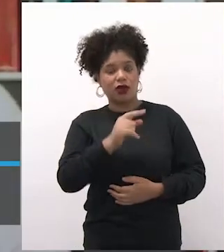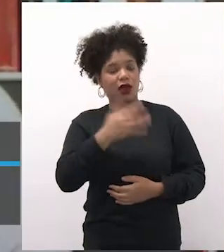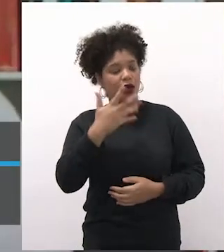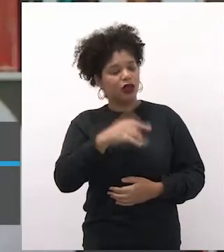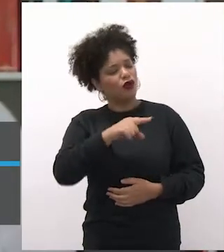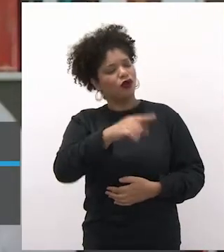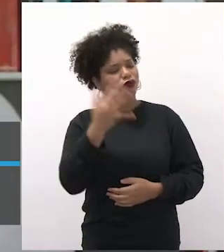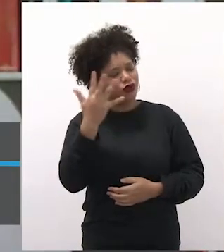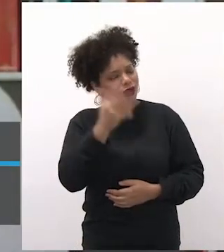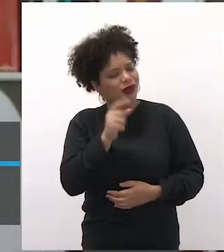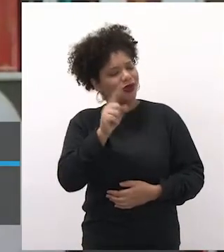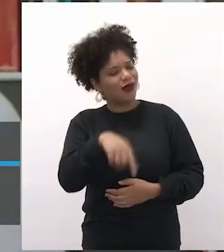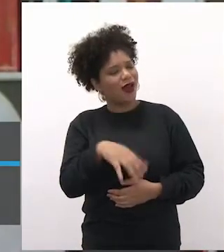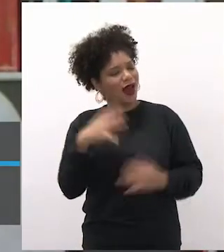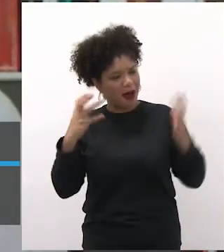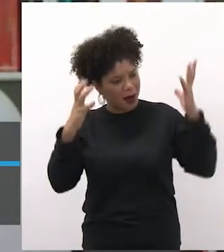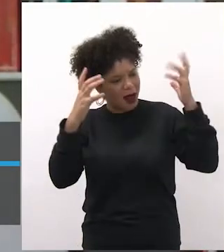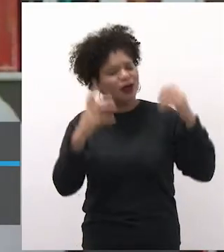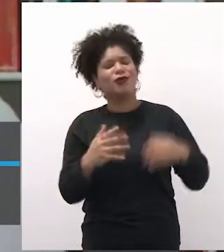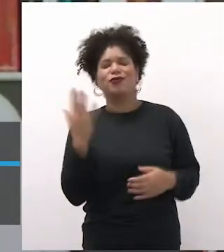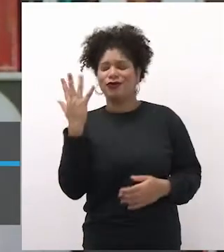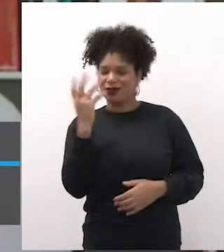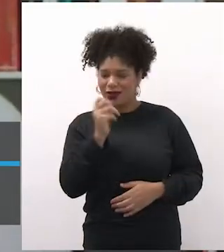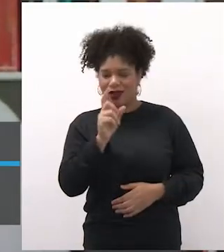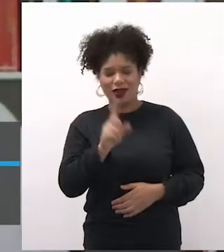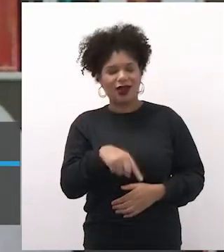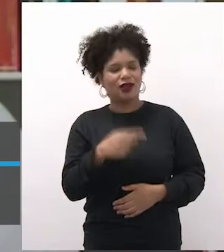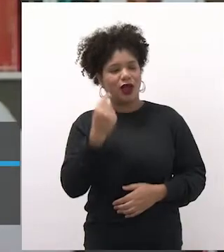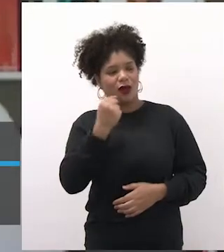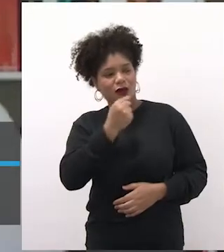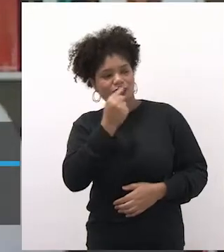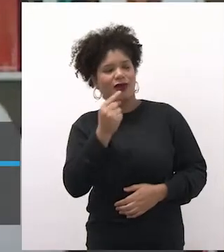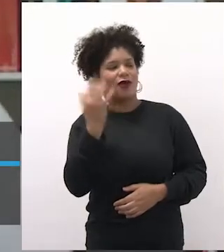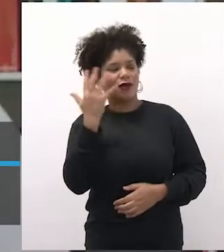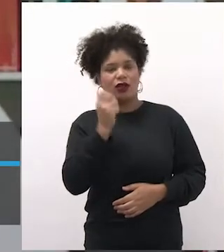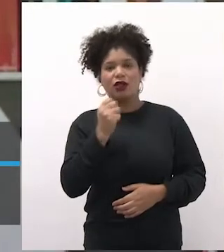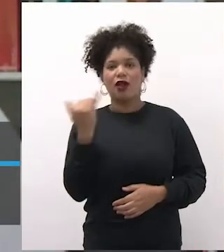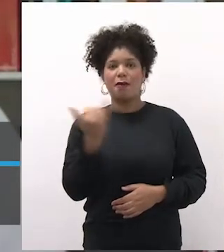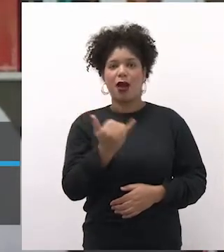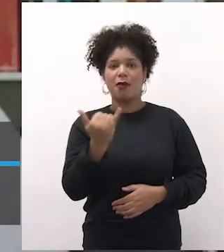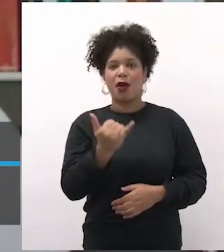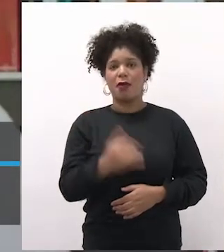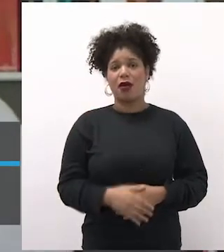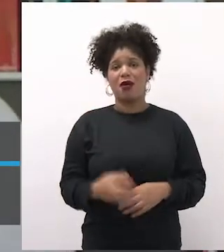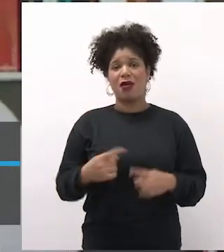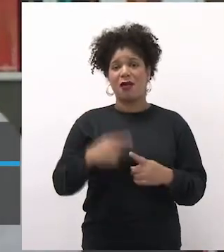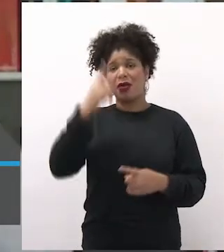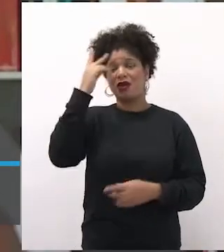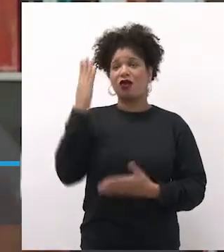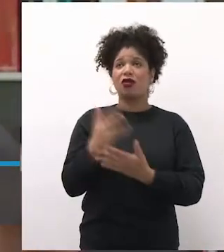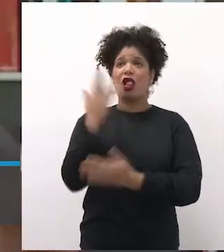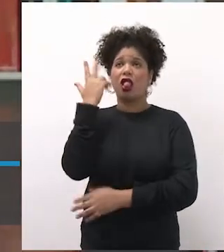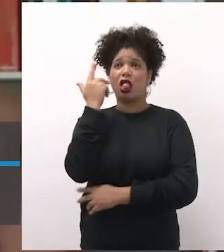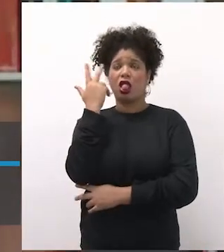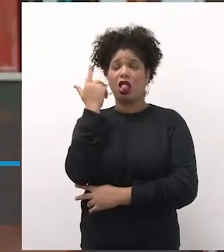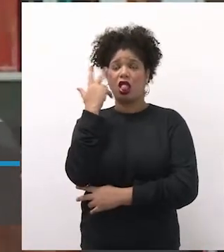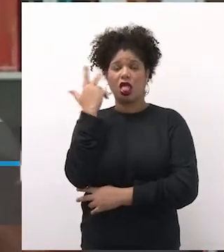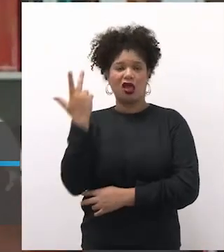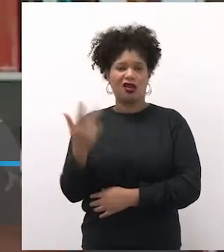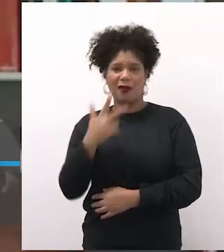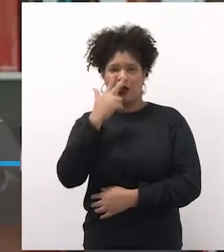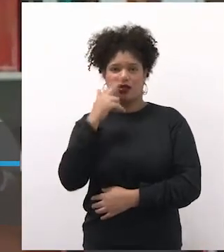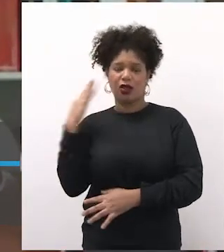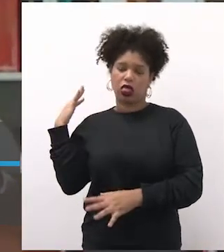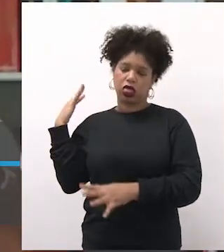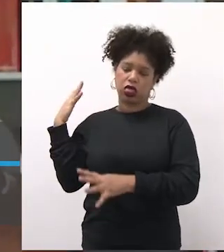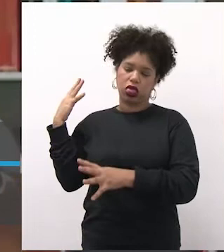sabendo que você é importante, sabendo que você é humanizado e não coisificado, como as pessoas normalizam por aí, você já vem com essa